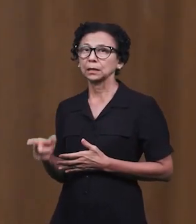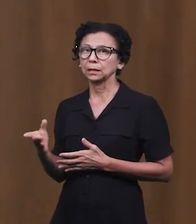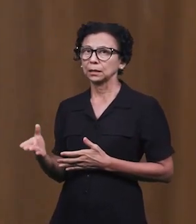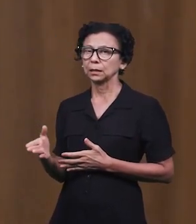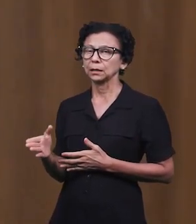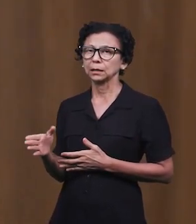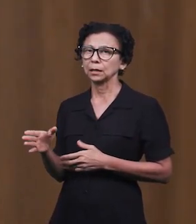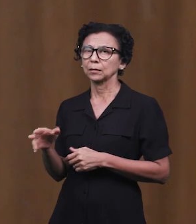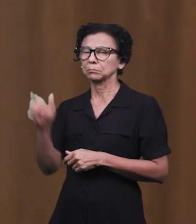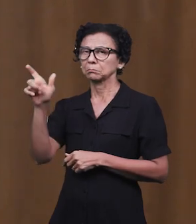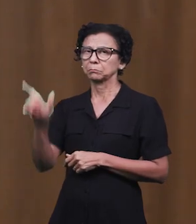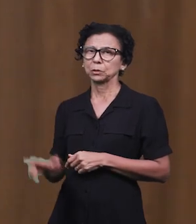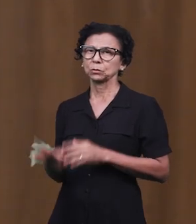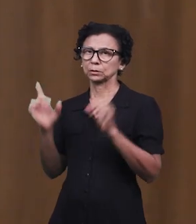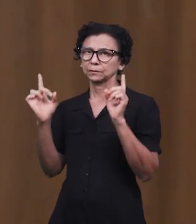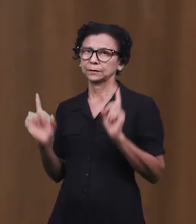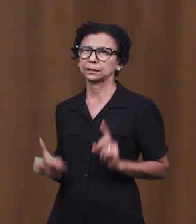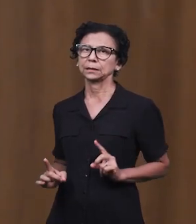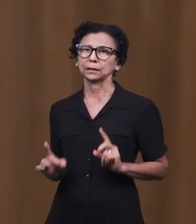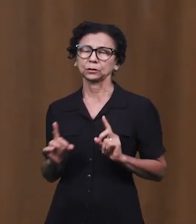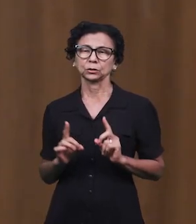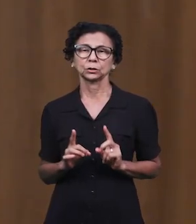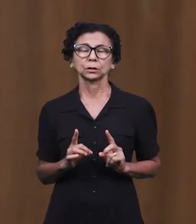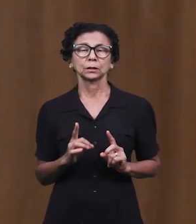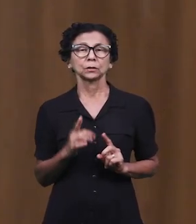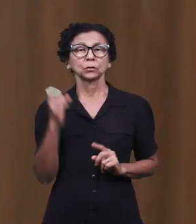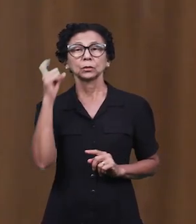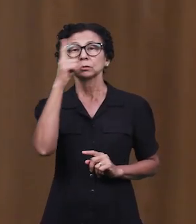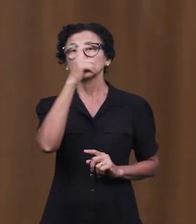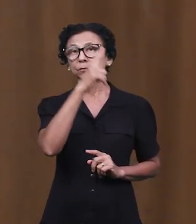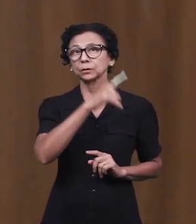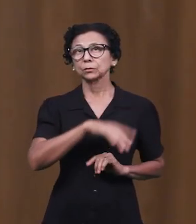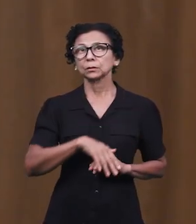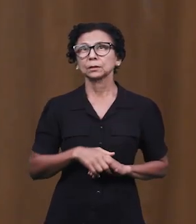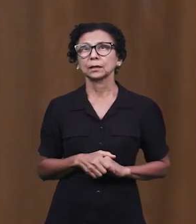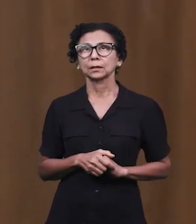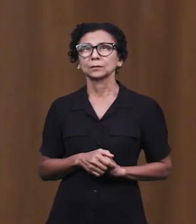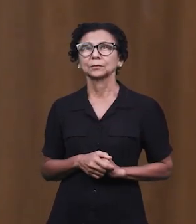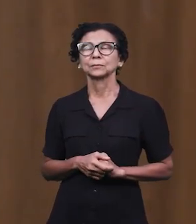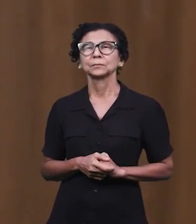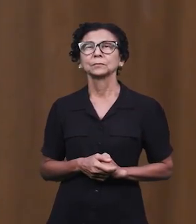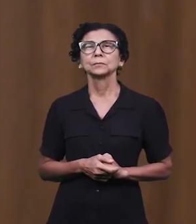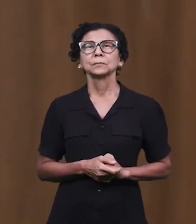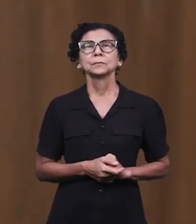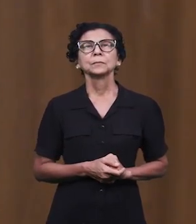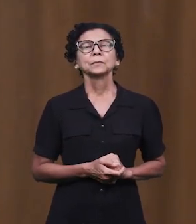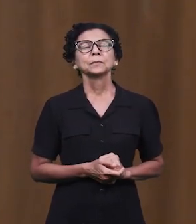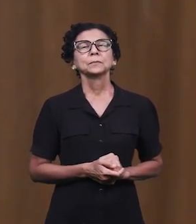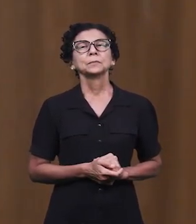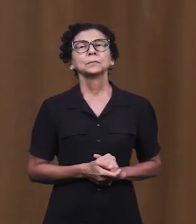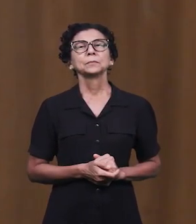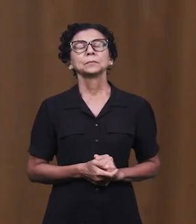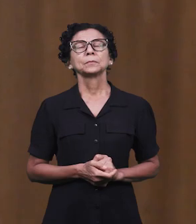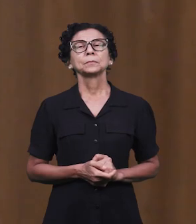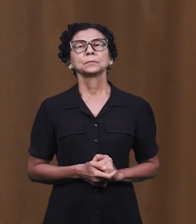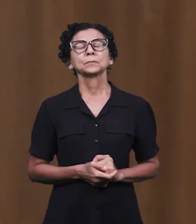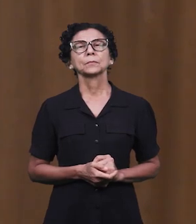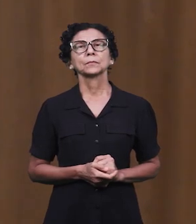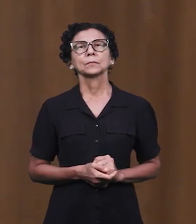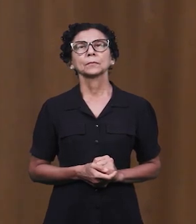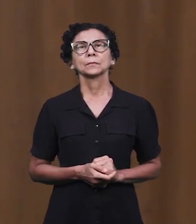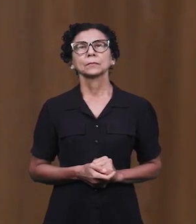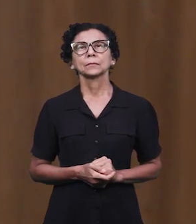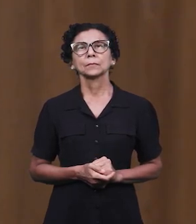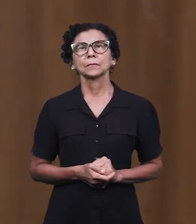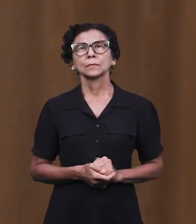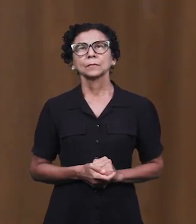própria pessoa. Primeiro, o enfrentamento. Às vezes as empresas não têm se adequado a preparar